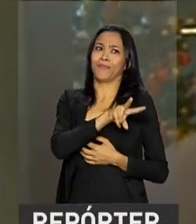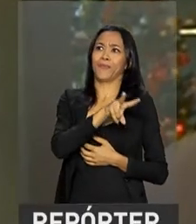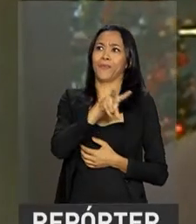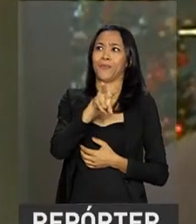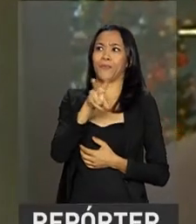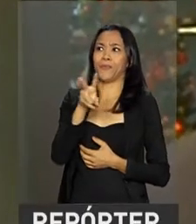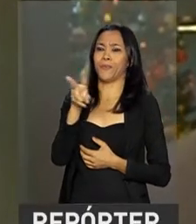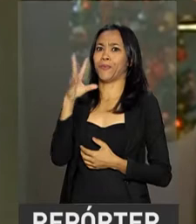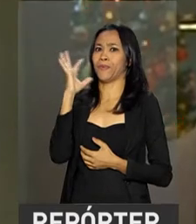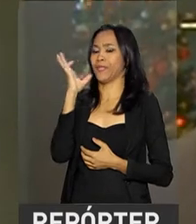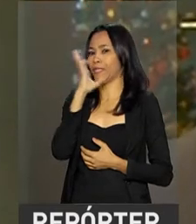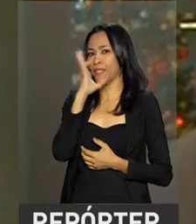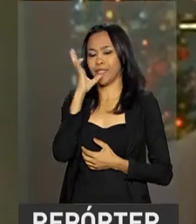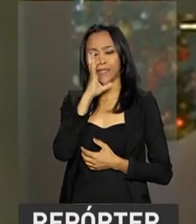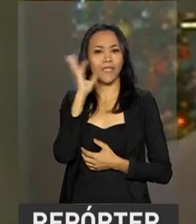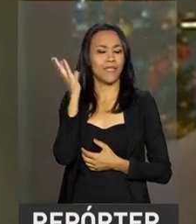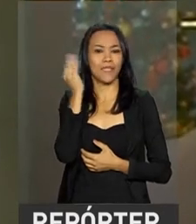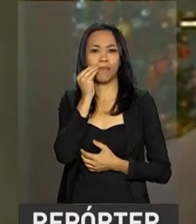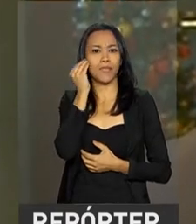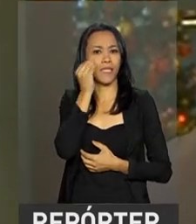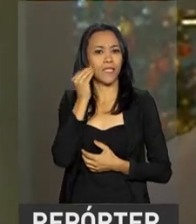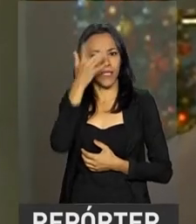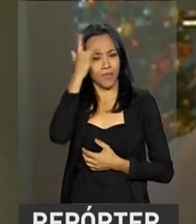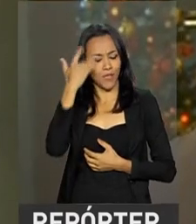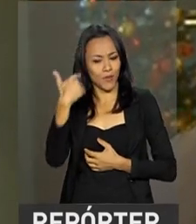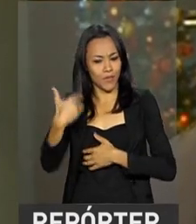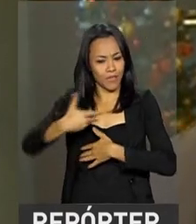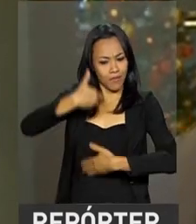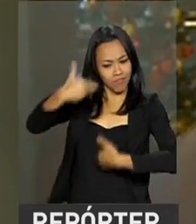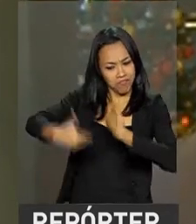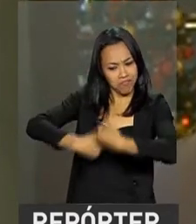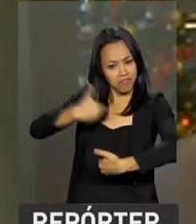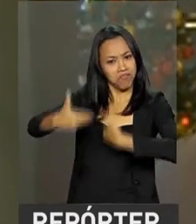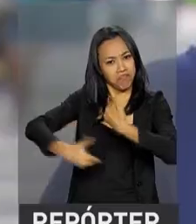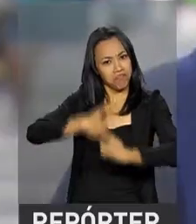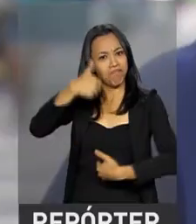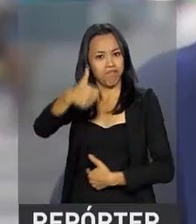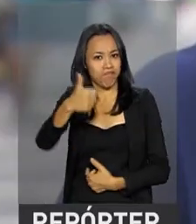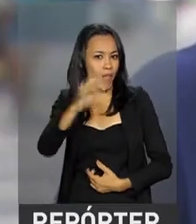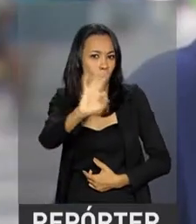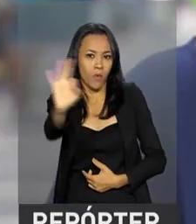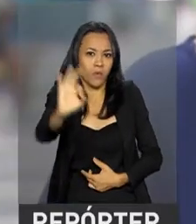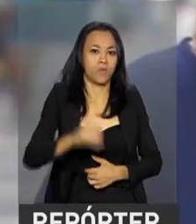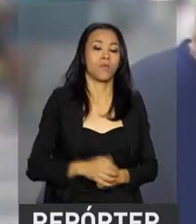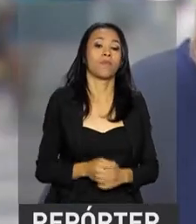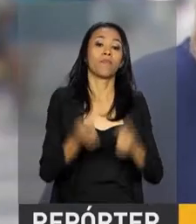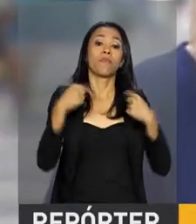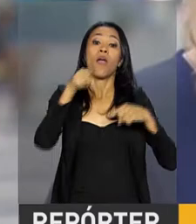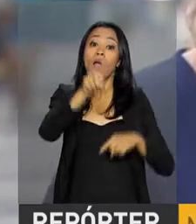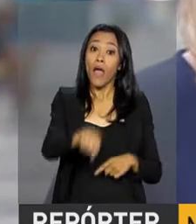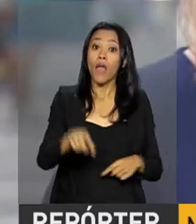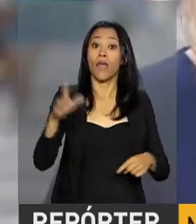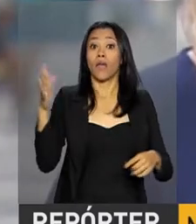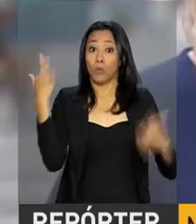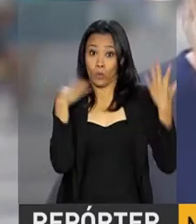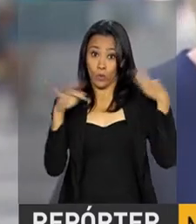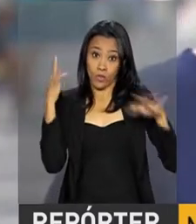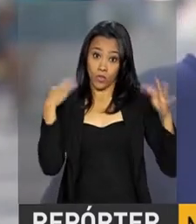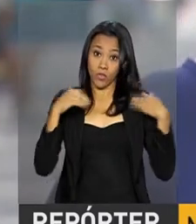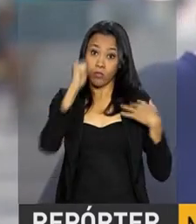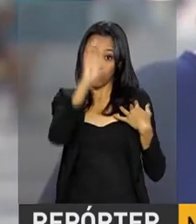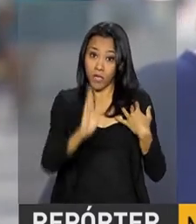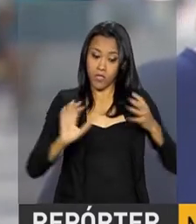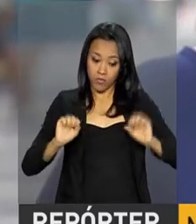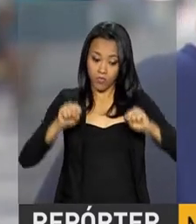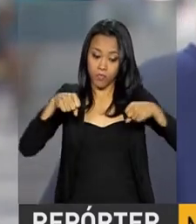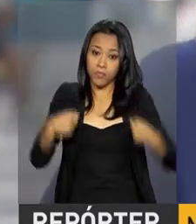realmente uma bela experiência. As pessoas são receptivas e calorosas, está sendo ótimo. É o turismo brasileiro reagindo. Segundo a